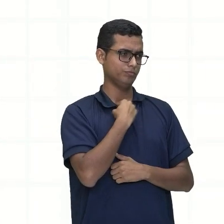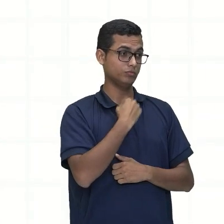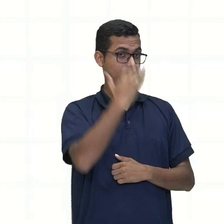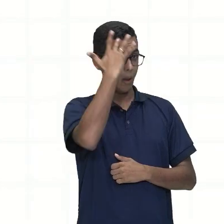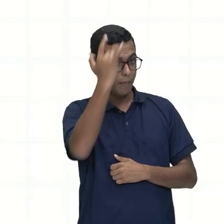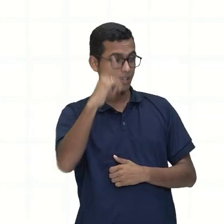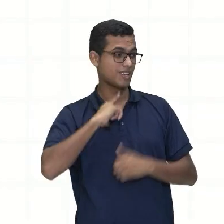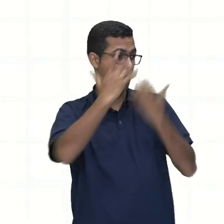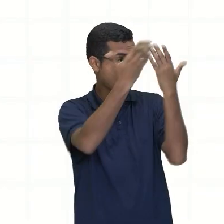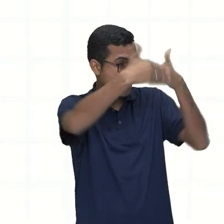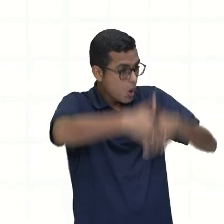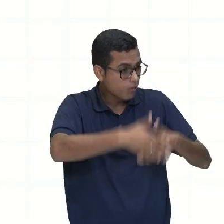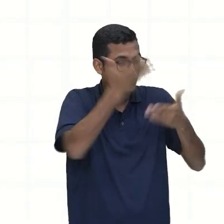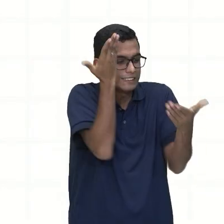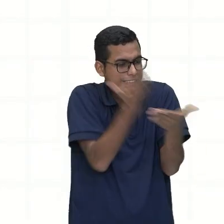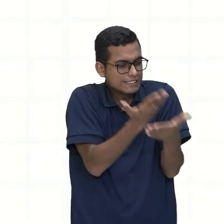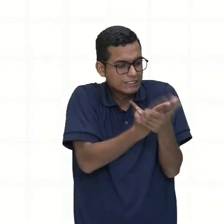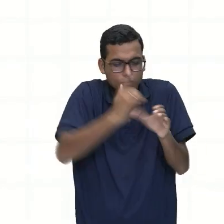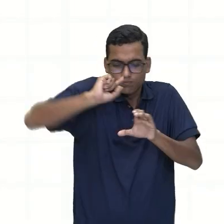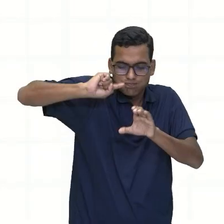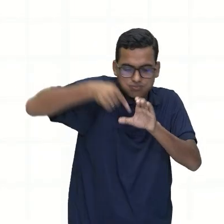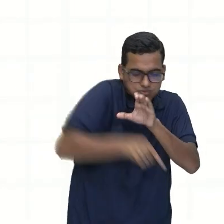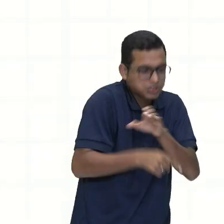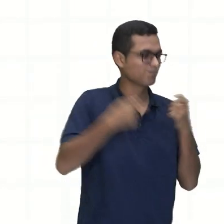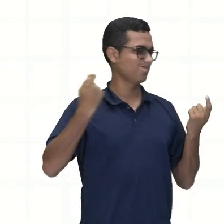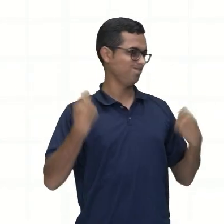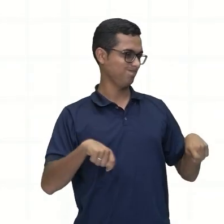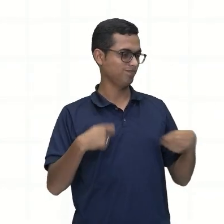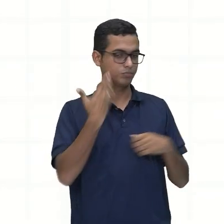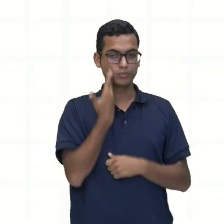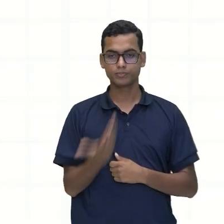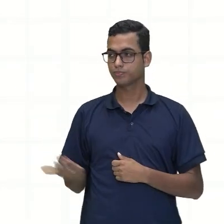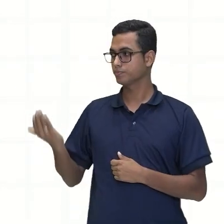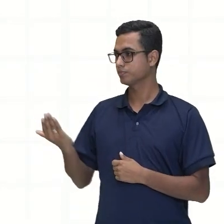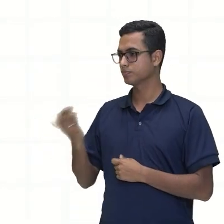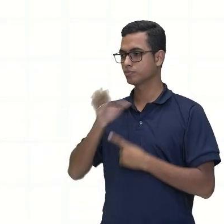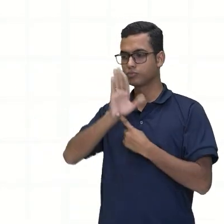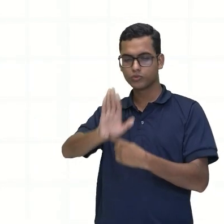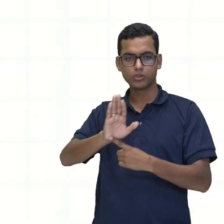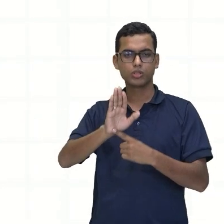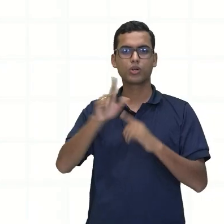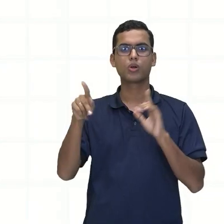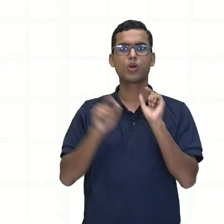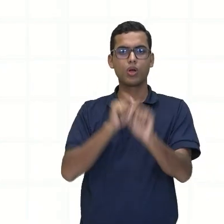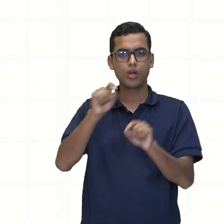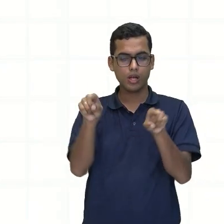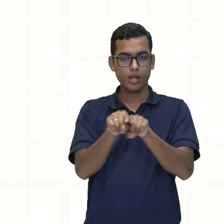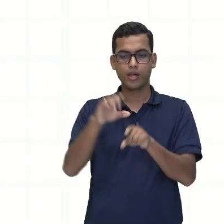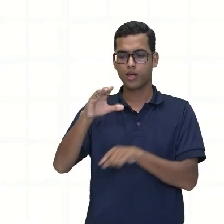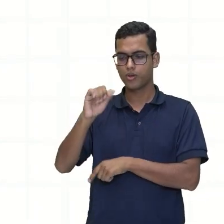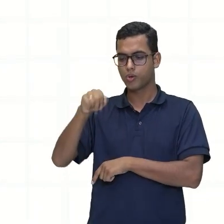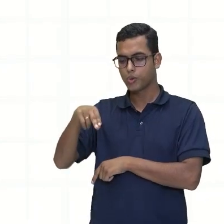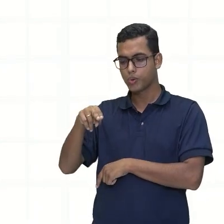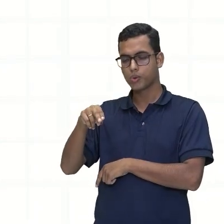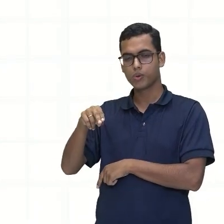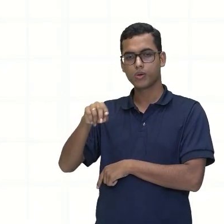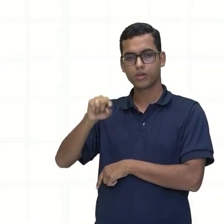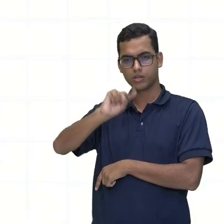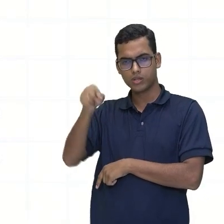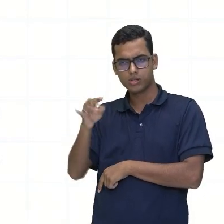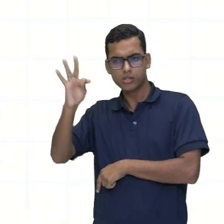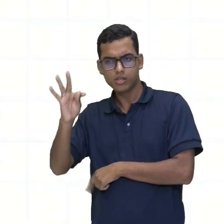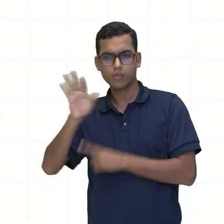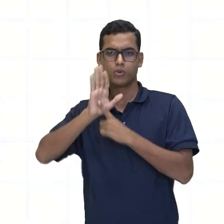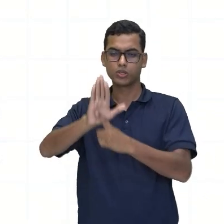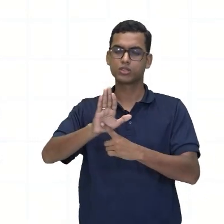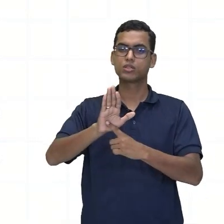a utilização de can't está impossibilitando de que essa ação aconteça, tá? Então, o verbo